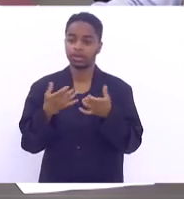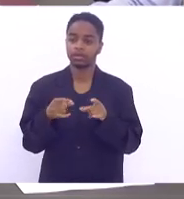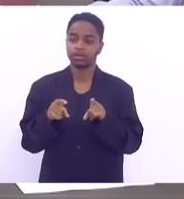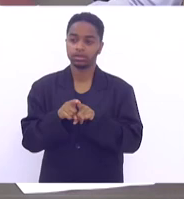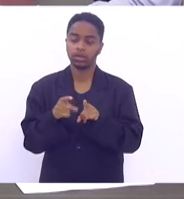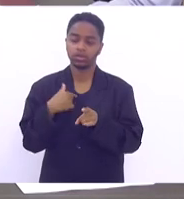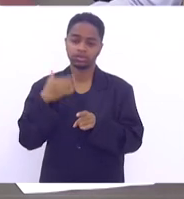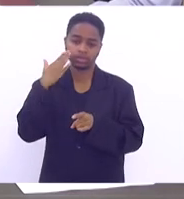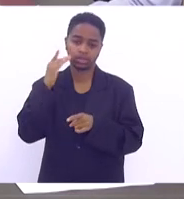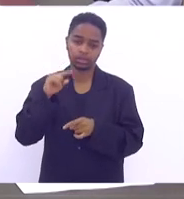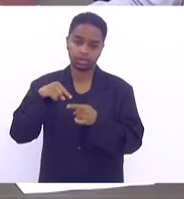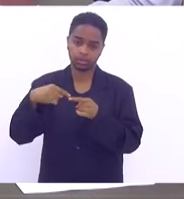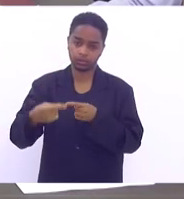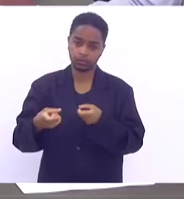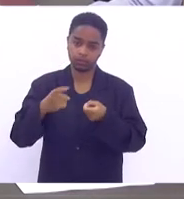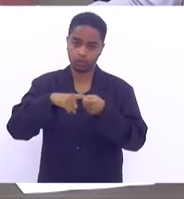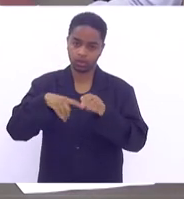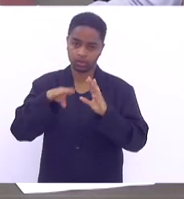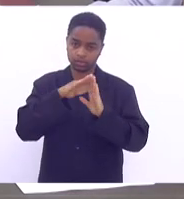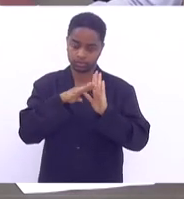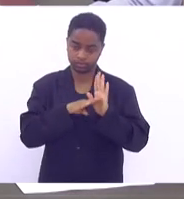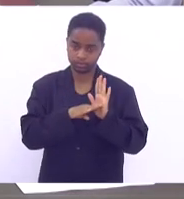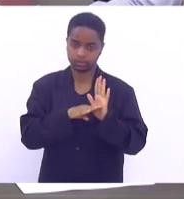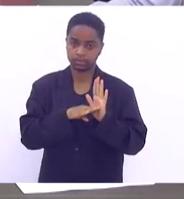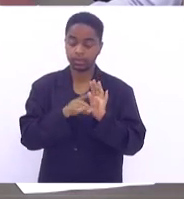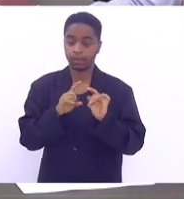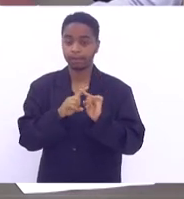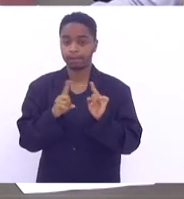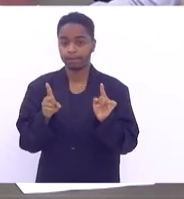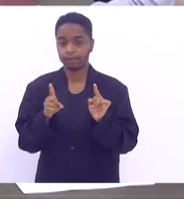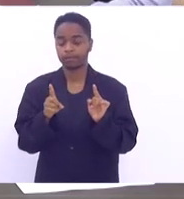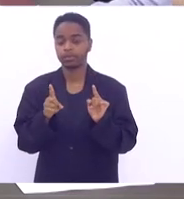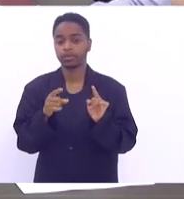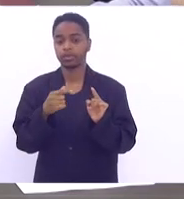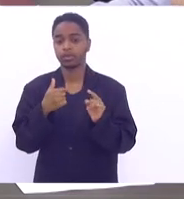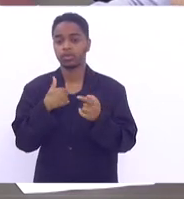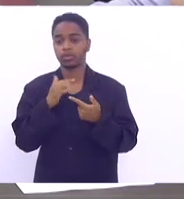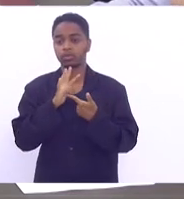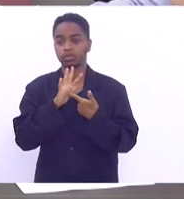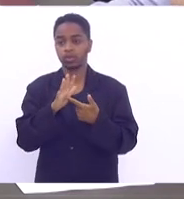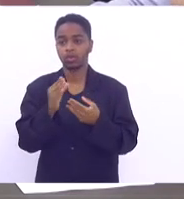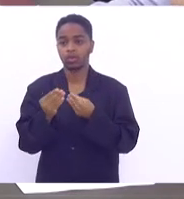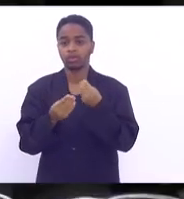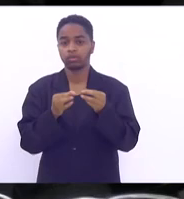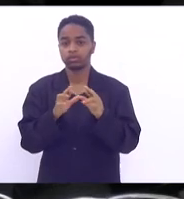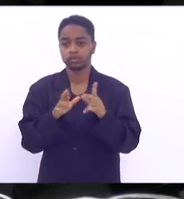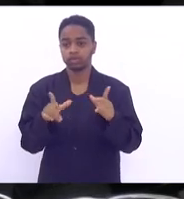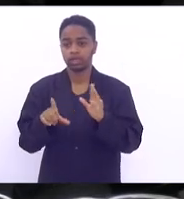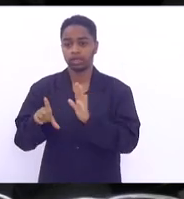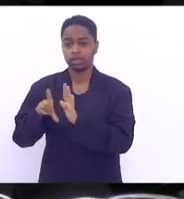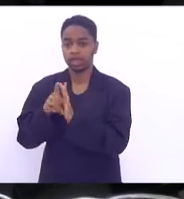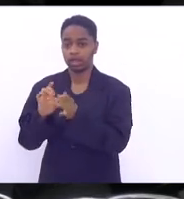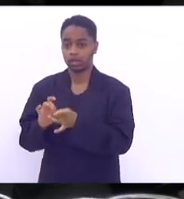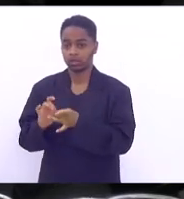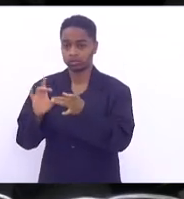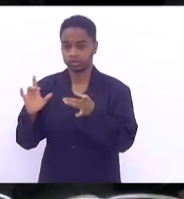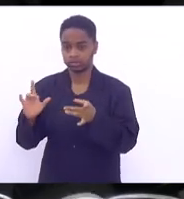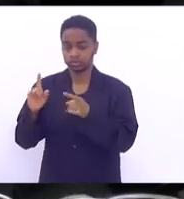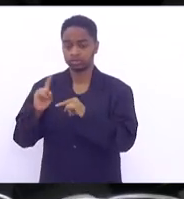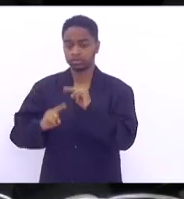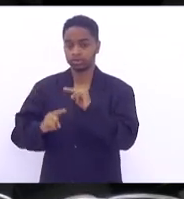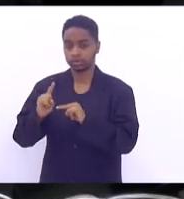vai voltar em algum momento oportuno, mas em fazer a diferença entre a lei que autoriza as